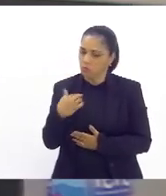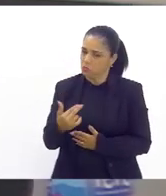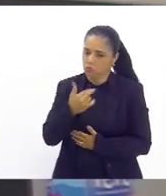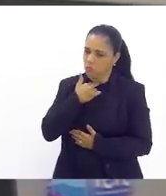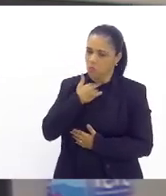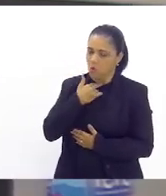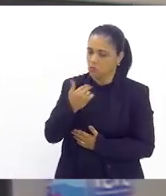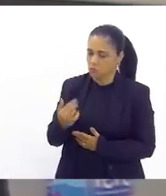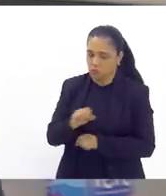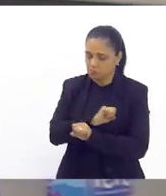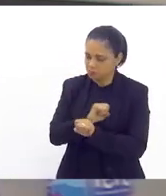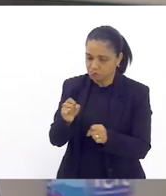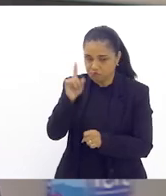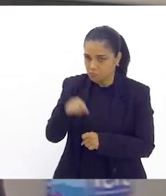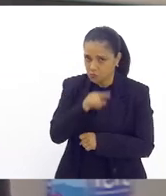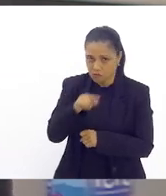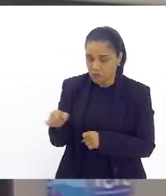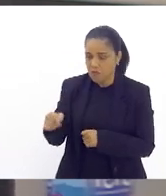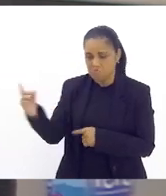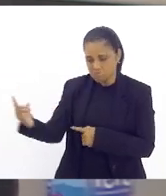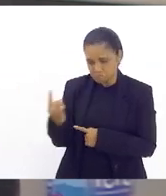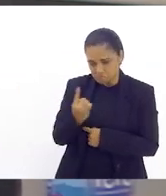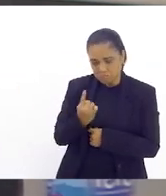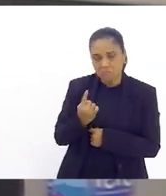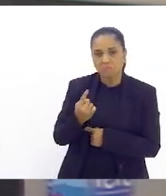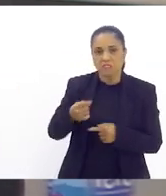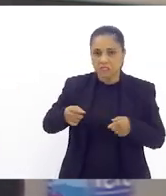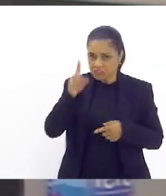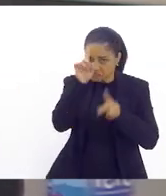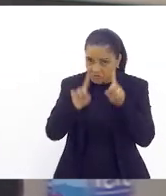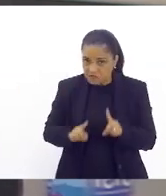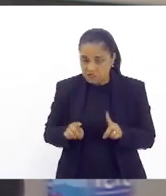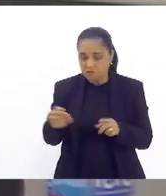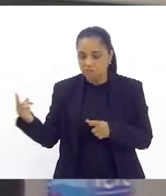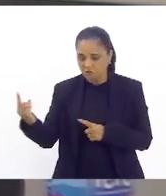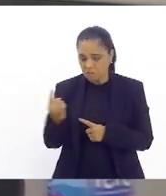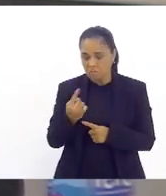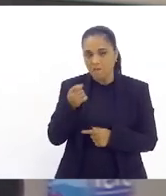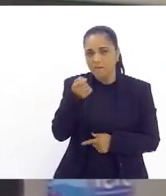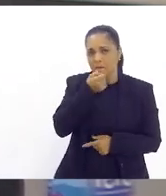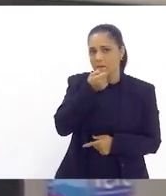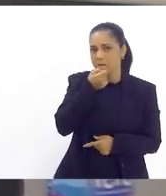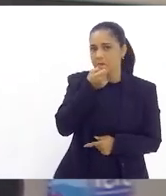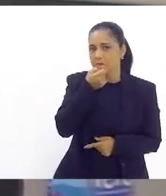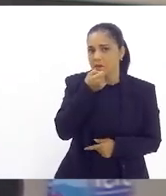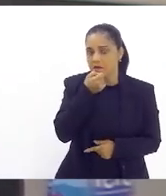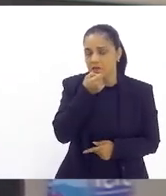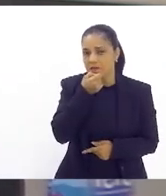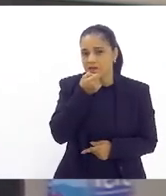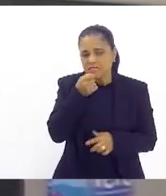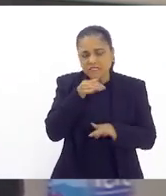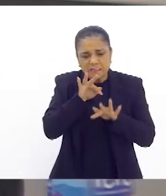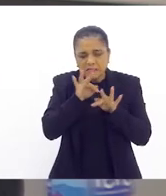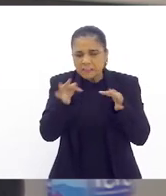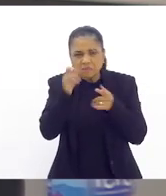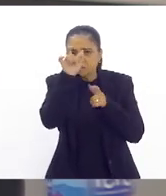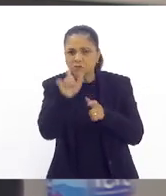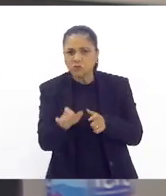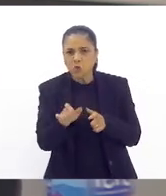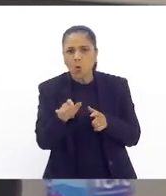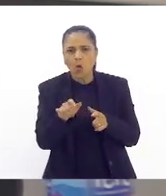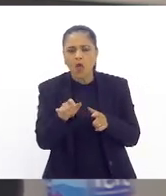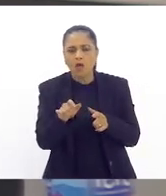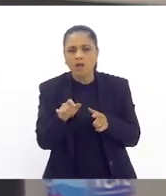fala uma pessoa aí permitiu que ele falasse e simplesmente uma pessoa simples humilde